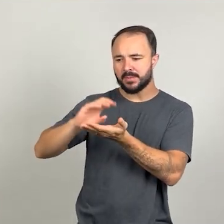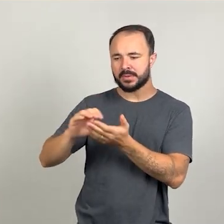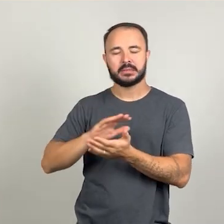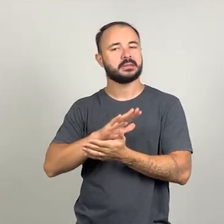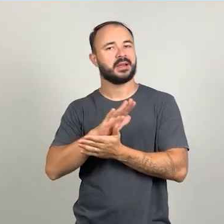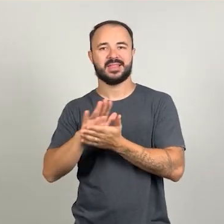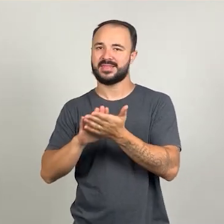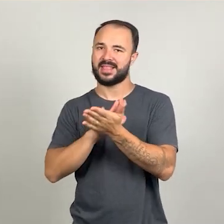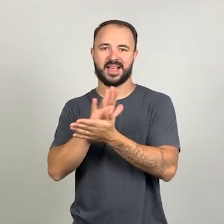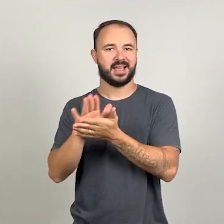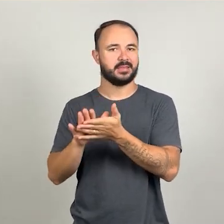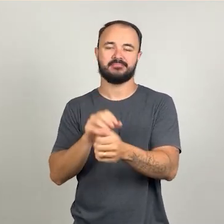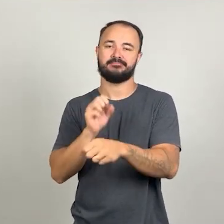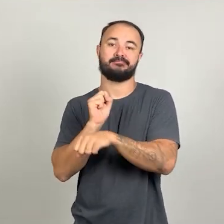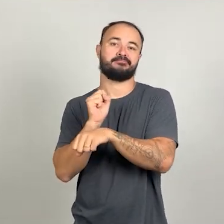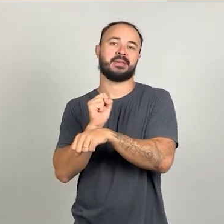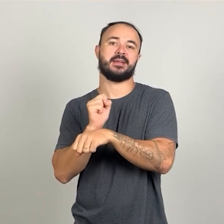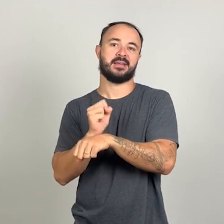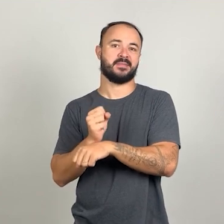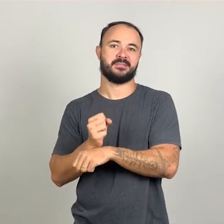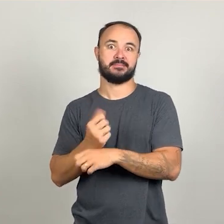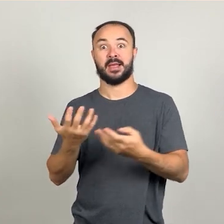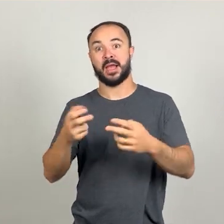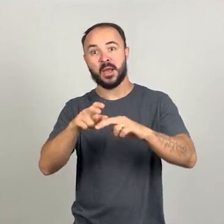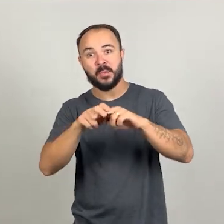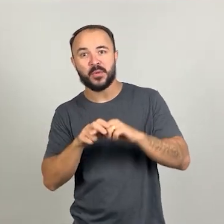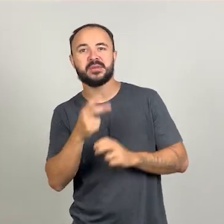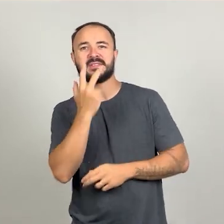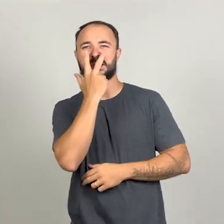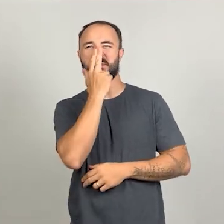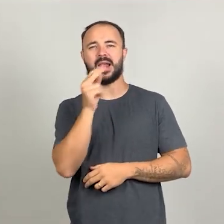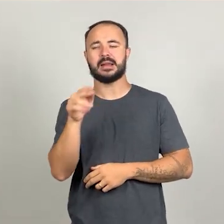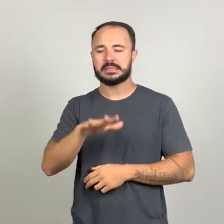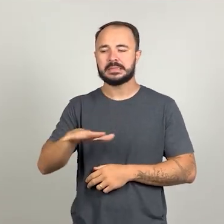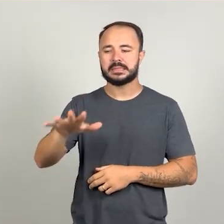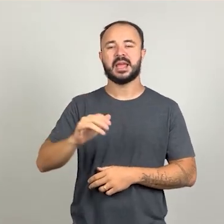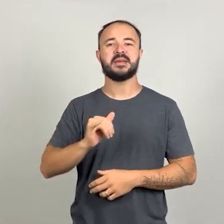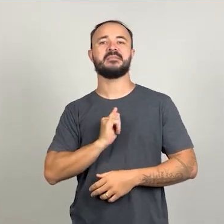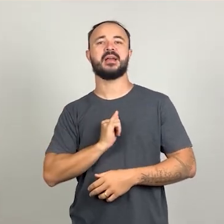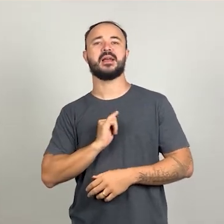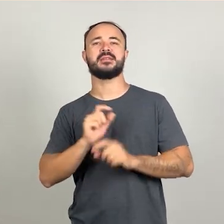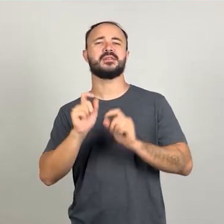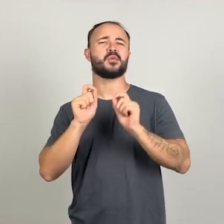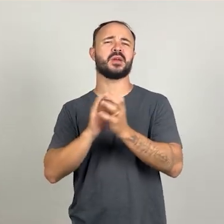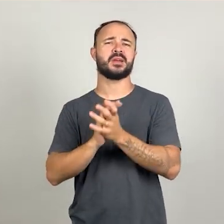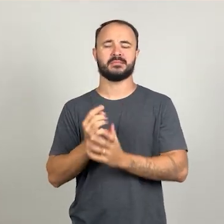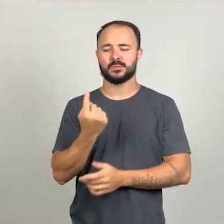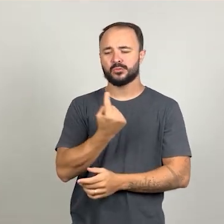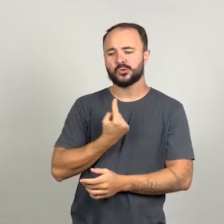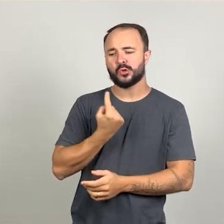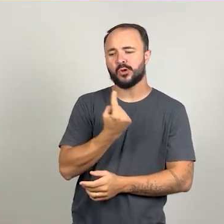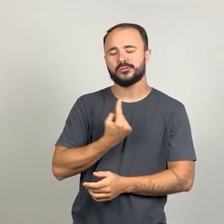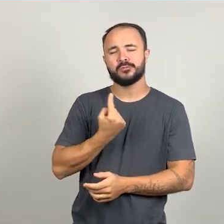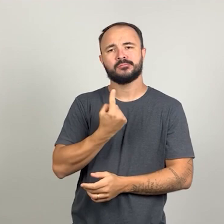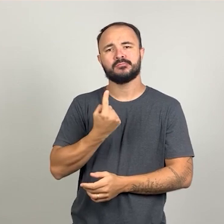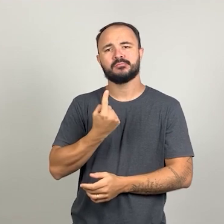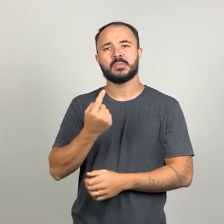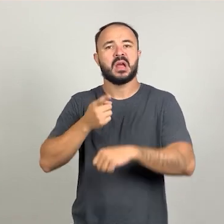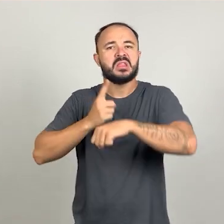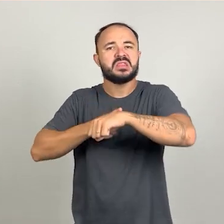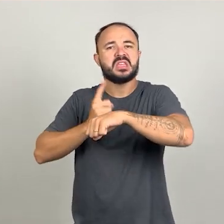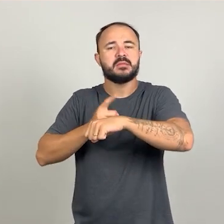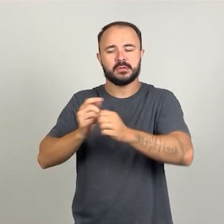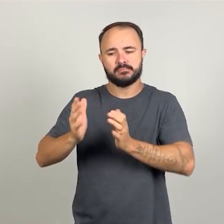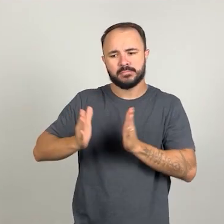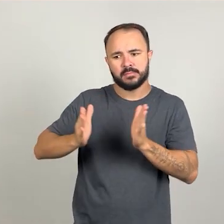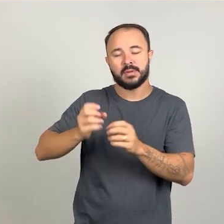que a gente diz que ela era isolada. E esse isolamento todo durou 100 anos, né? Durou um